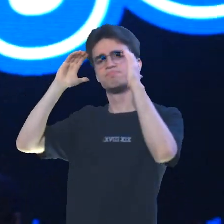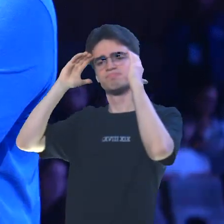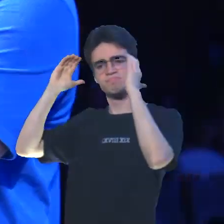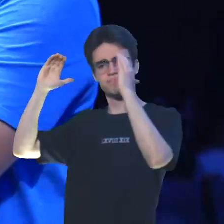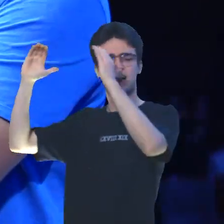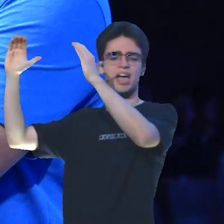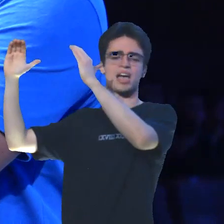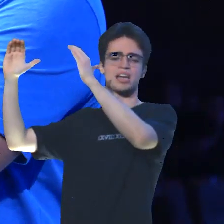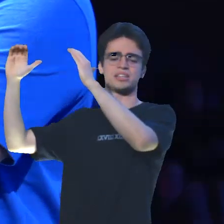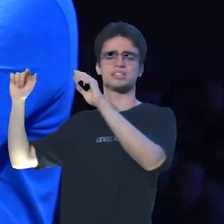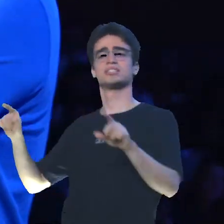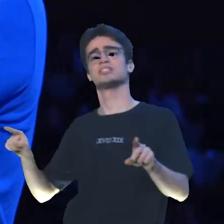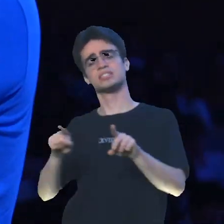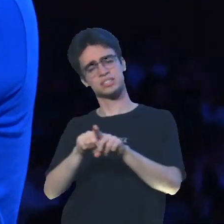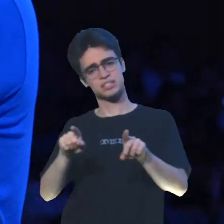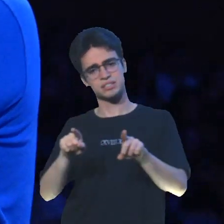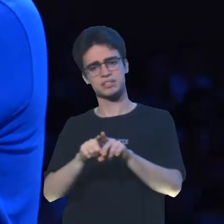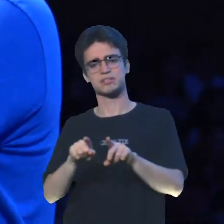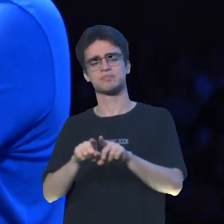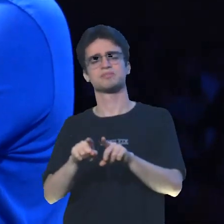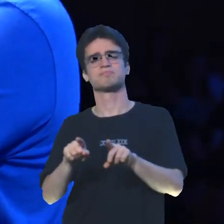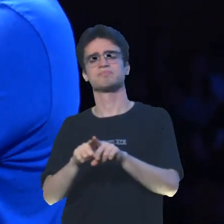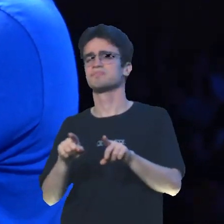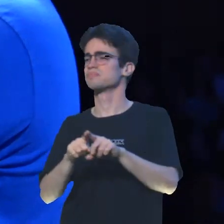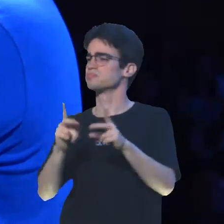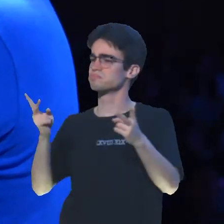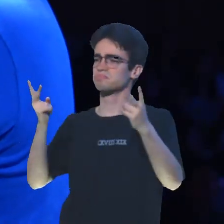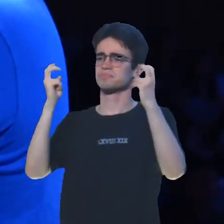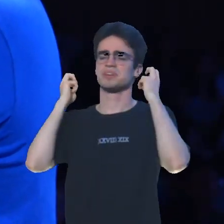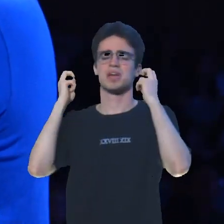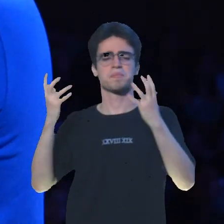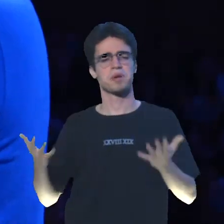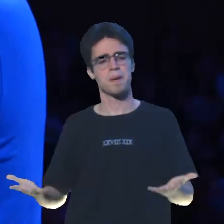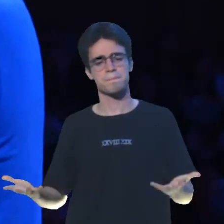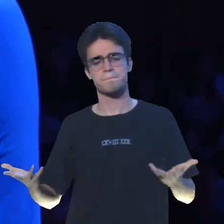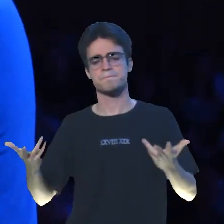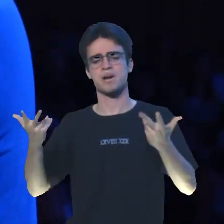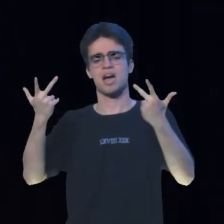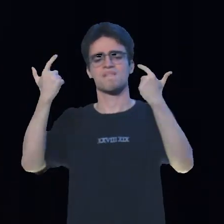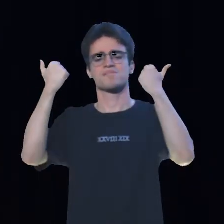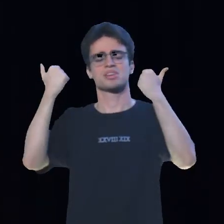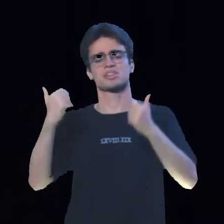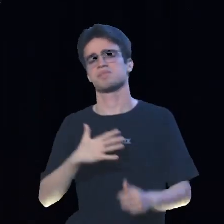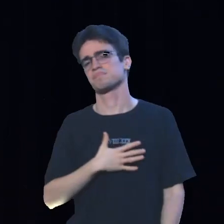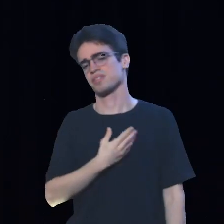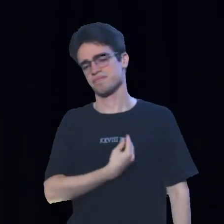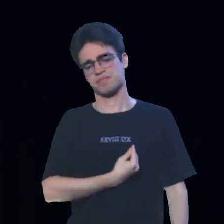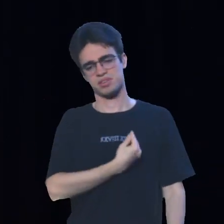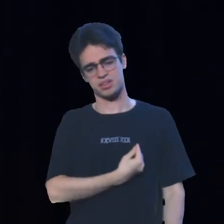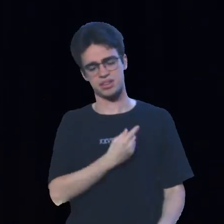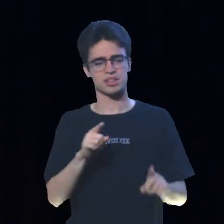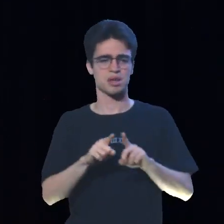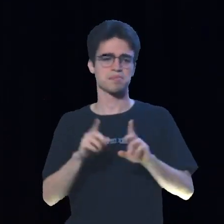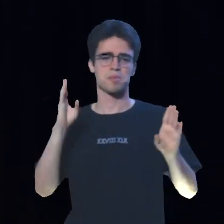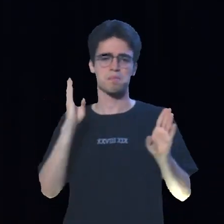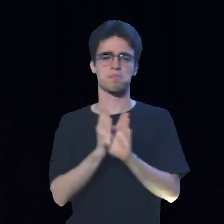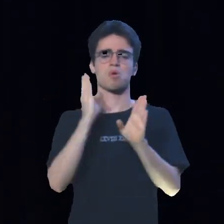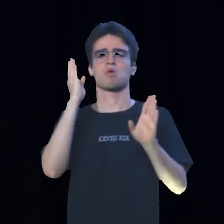falando e vejam as maravilhas na sua vida e através da sua